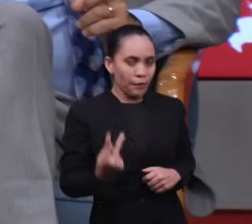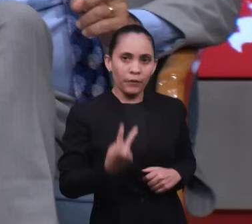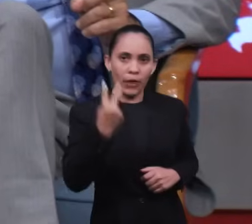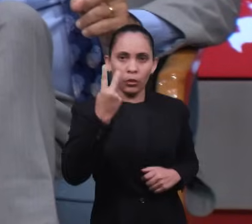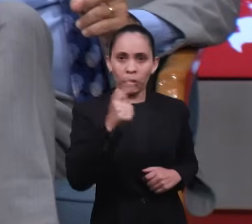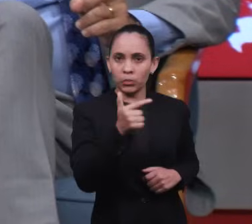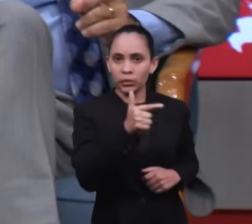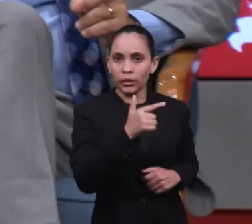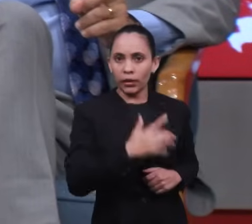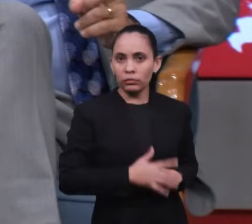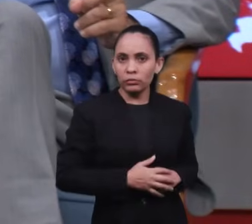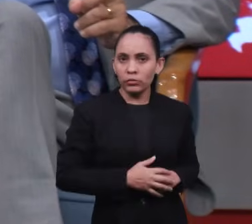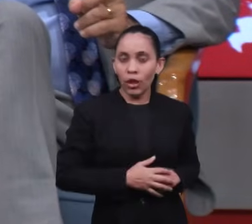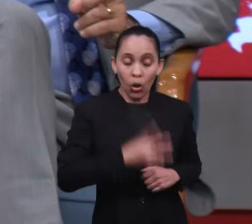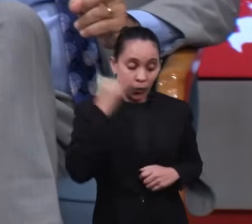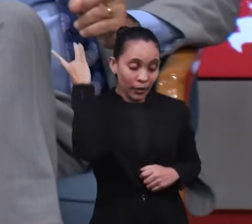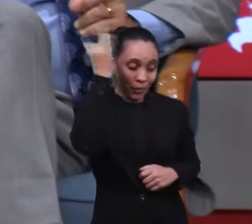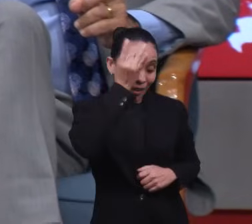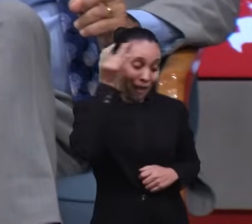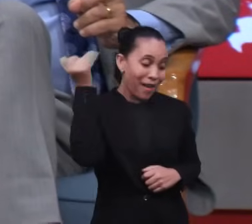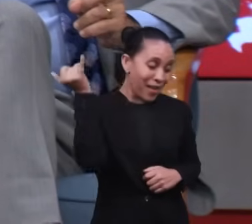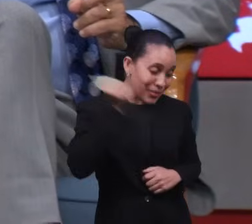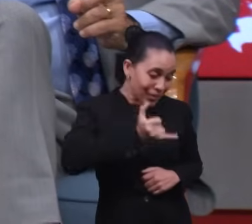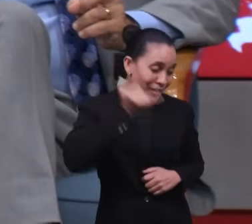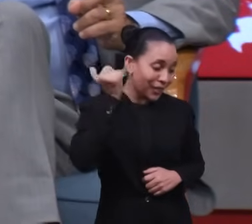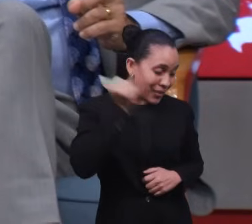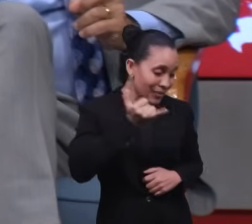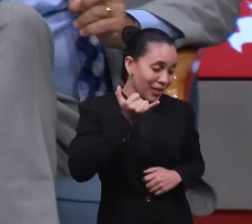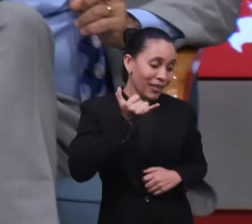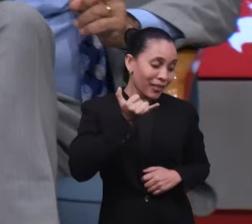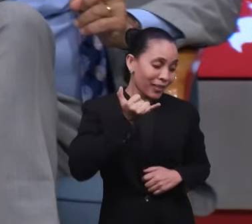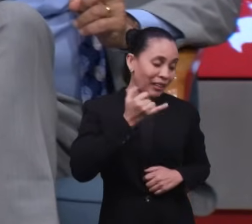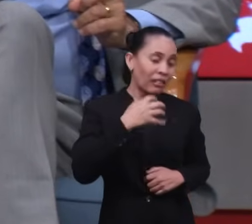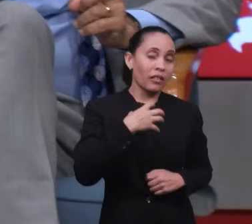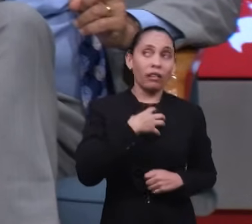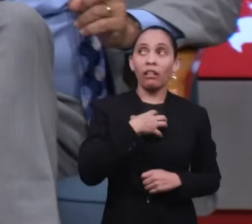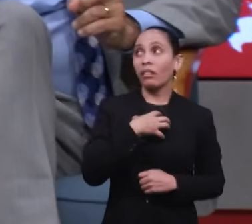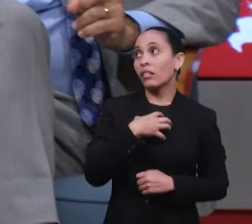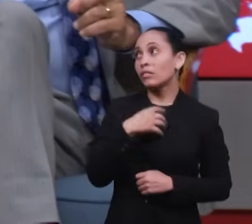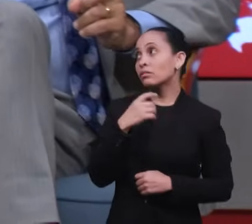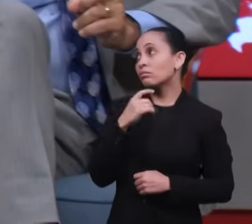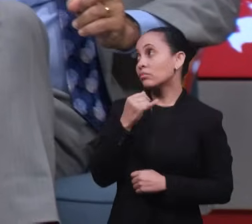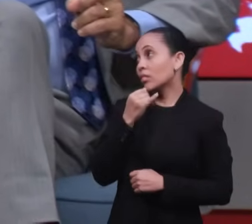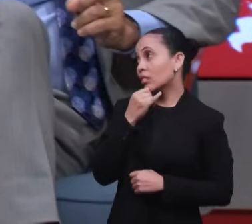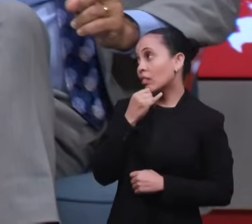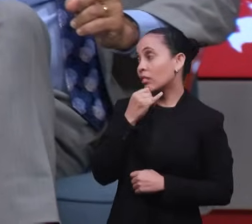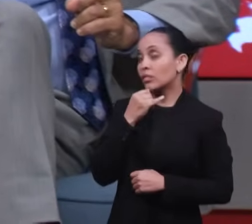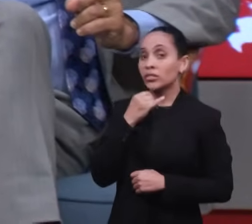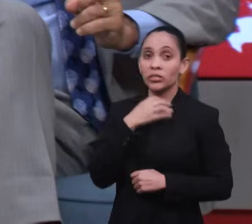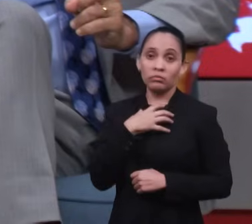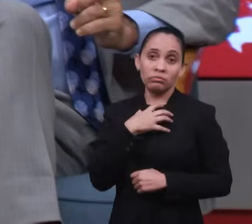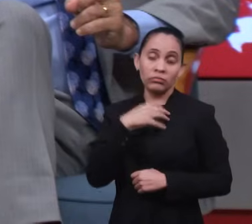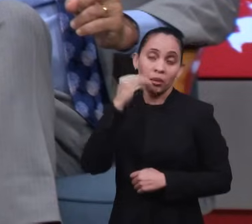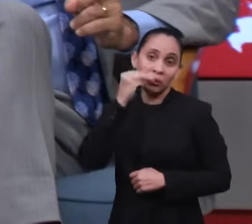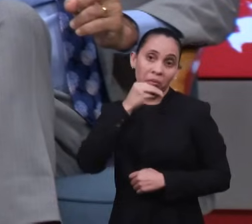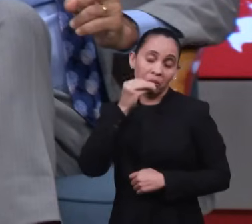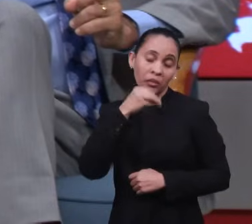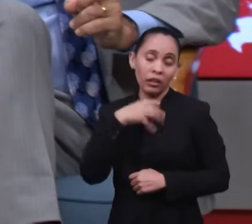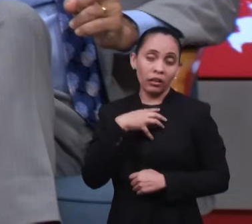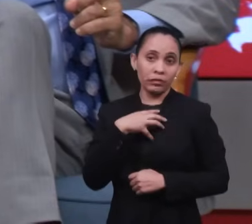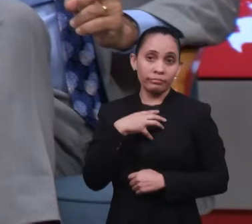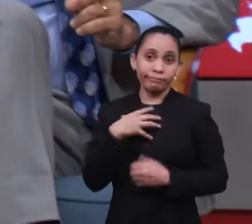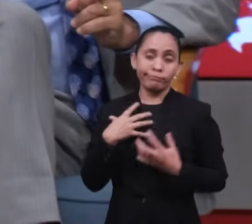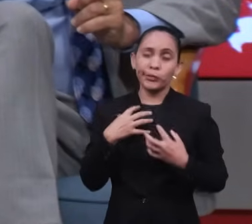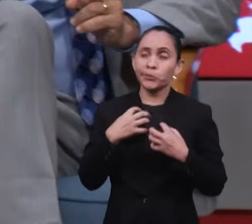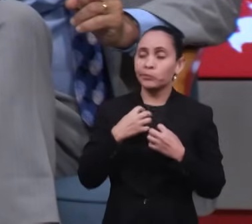ele não valoriza tudo aquilo que o Espírito Santo está operando no corpo. Ele não está participando